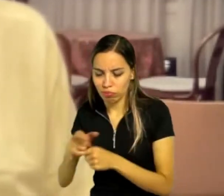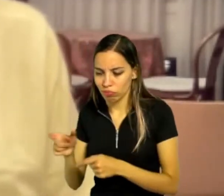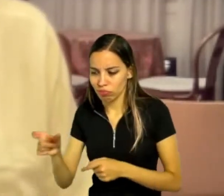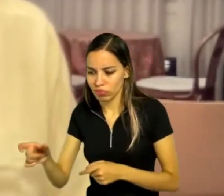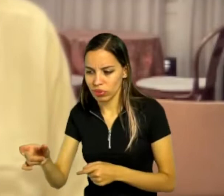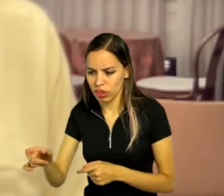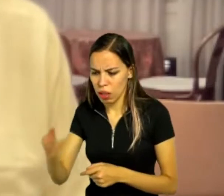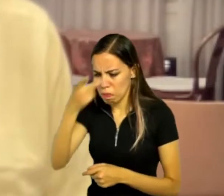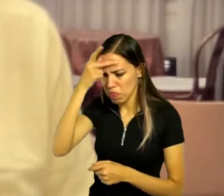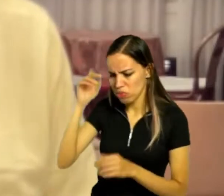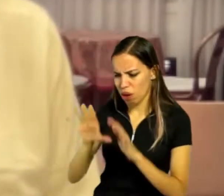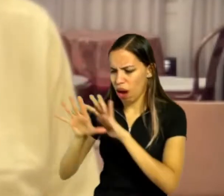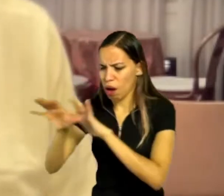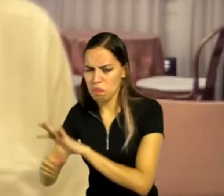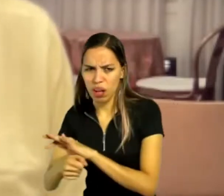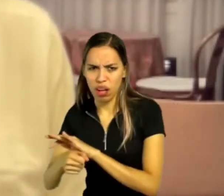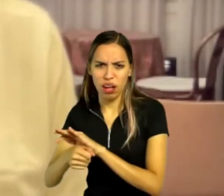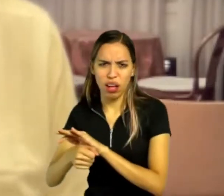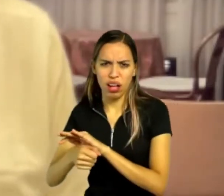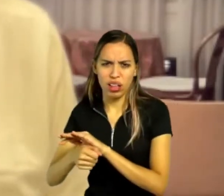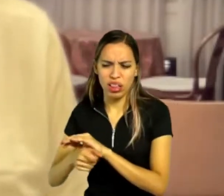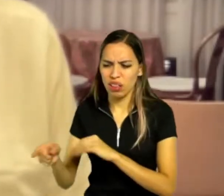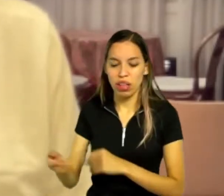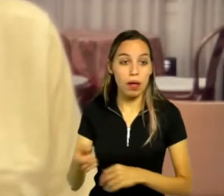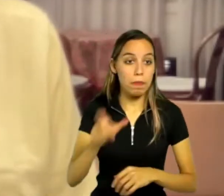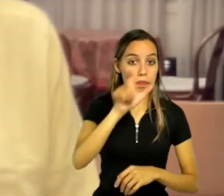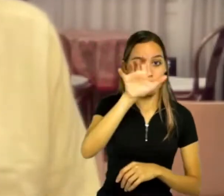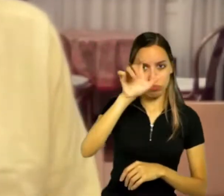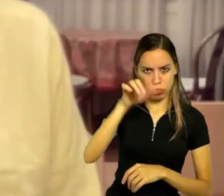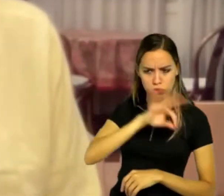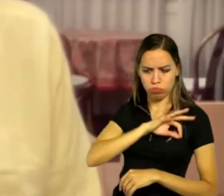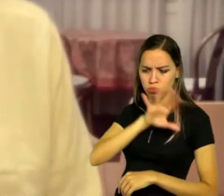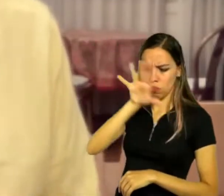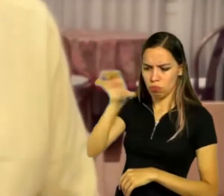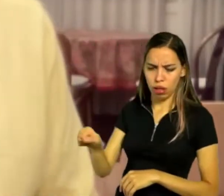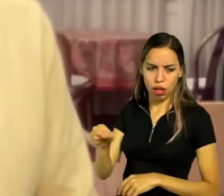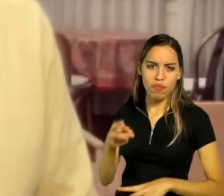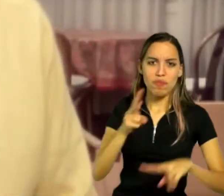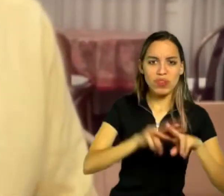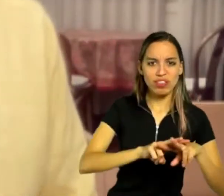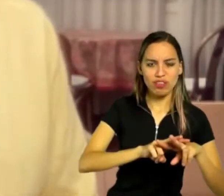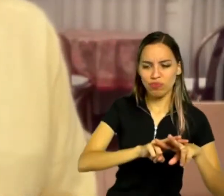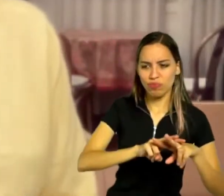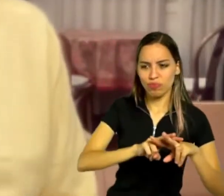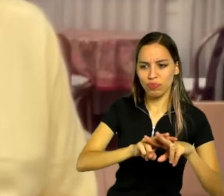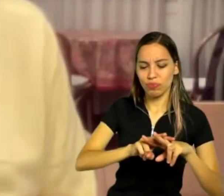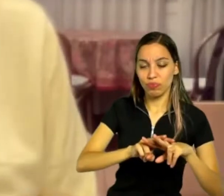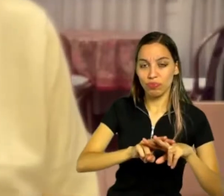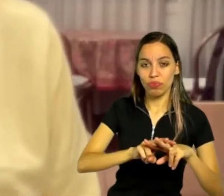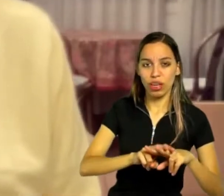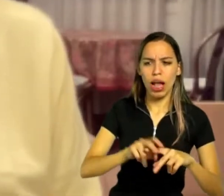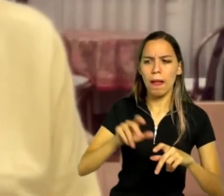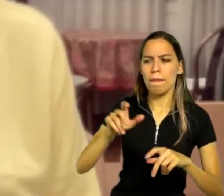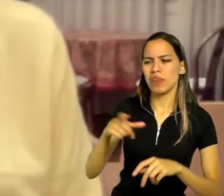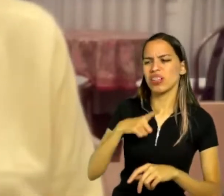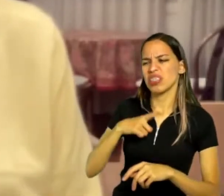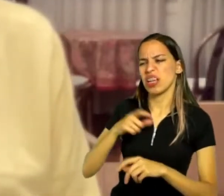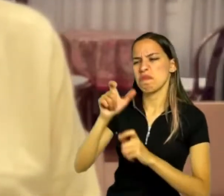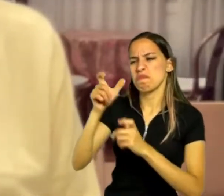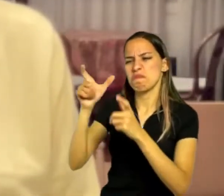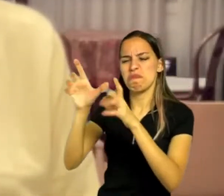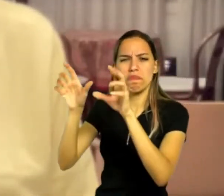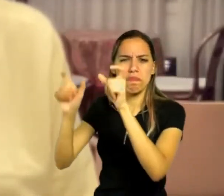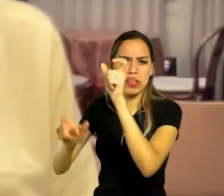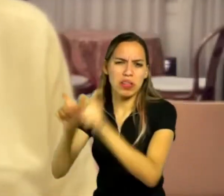cadeia. E aí o que eles fizeram? Eles colocaram os funcionários para fora e fecharam o pavilhão e começaram a